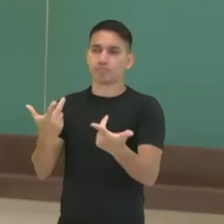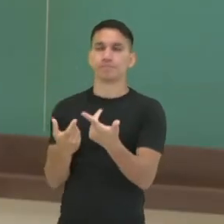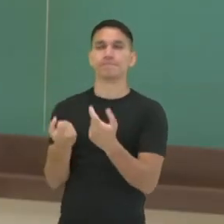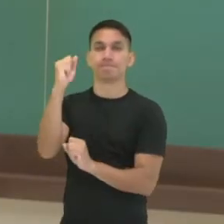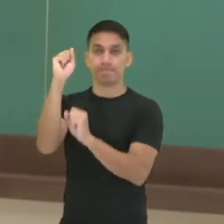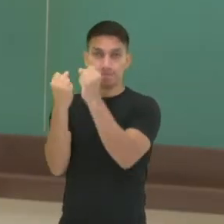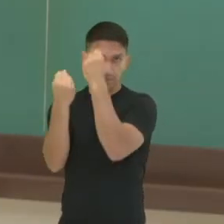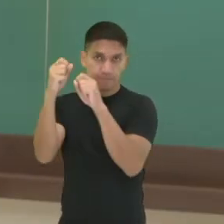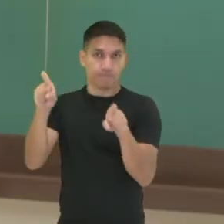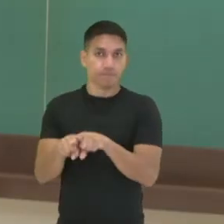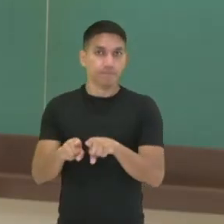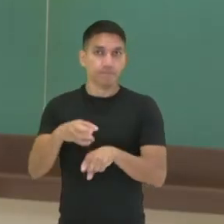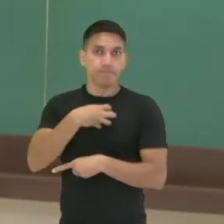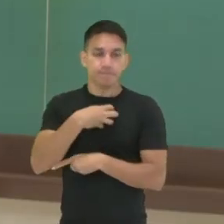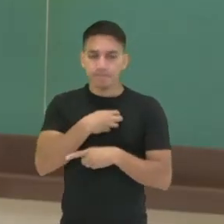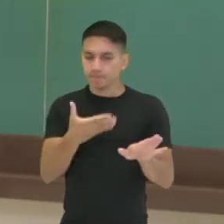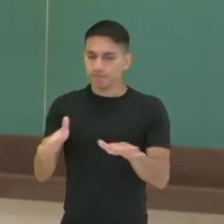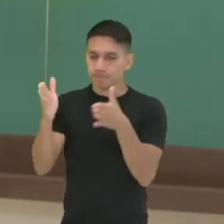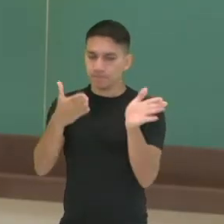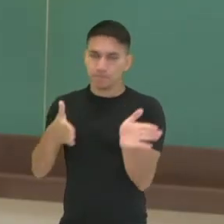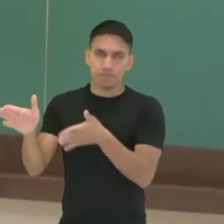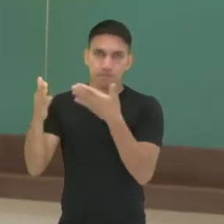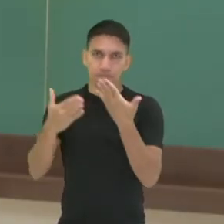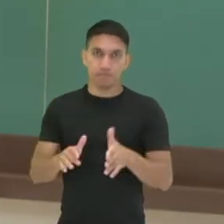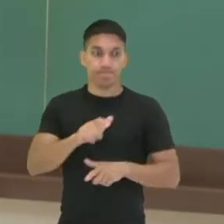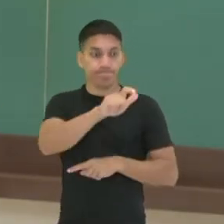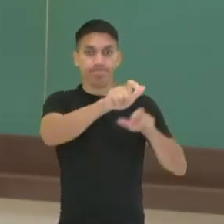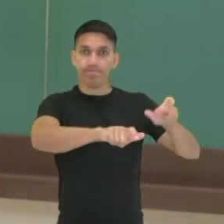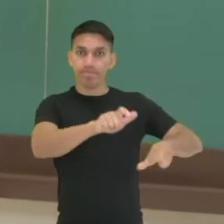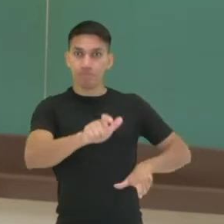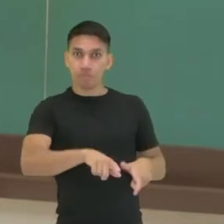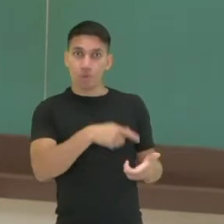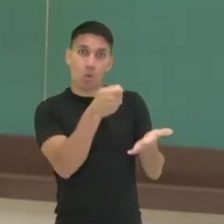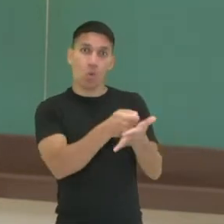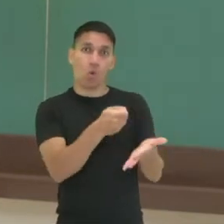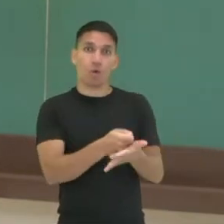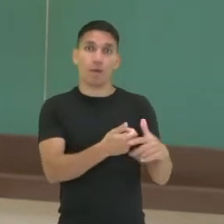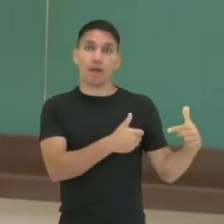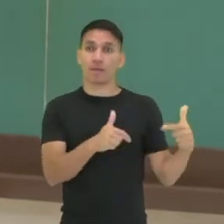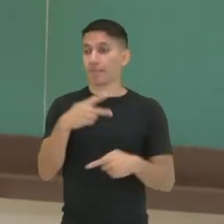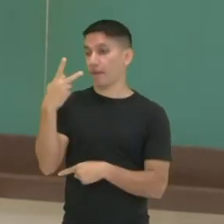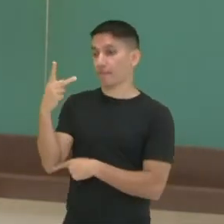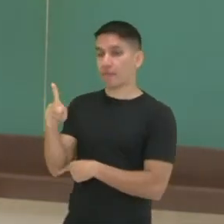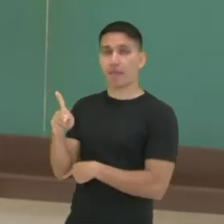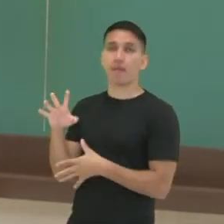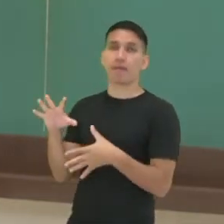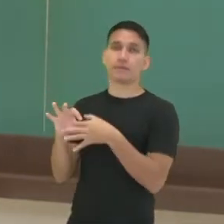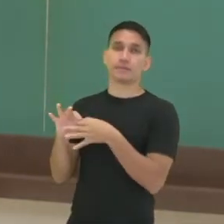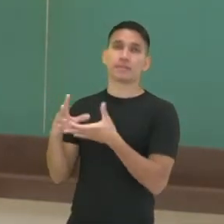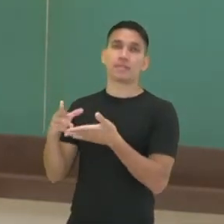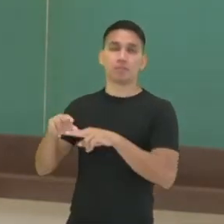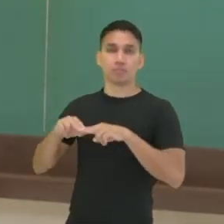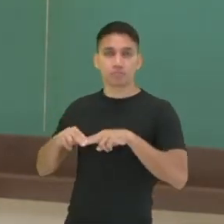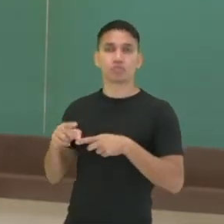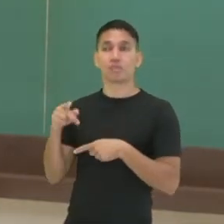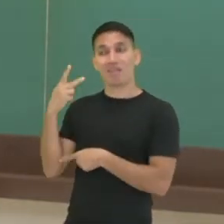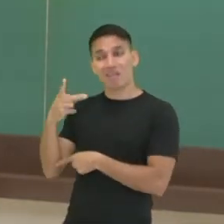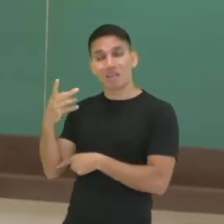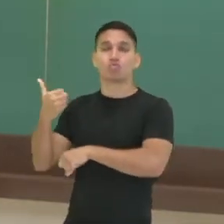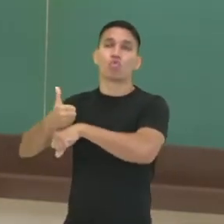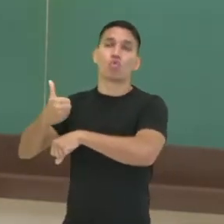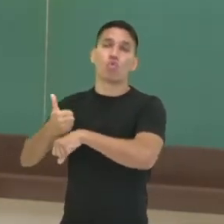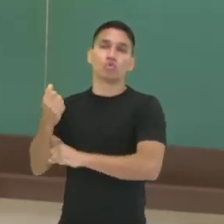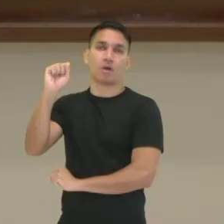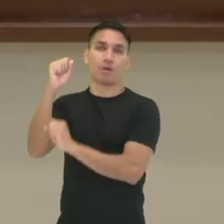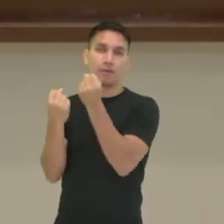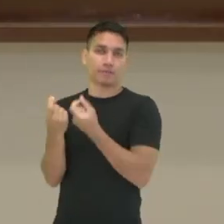então nos meios de produção. E os operários são obrigados a trabalhar para os proprietários do capital. Então aqui nós temos uma